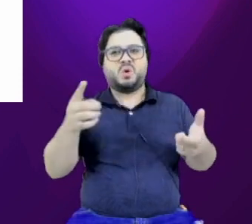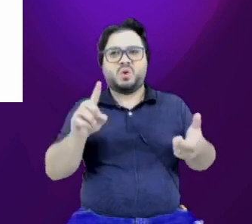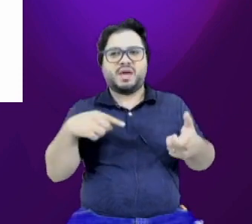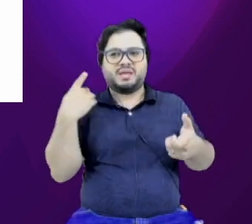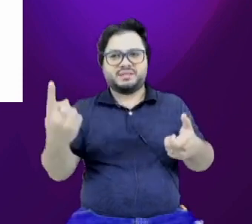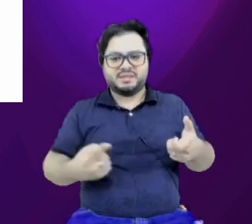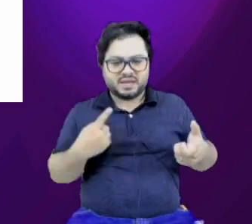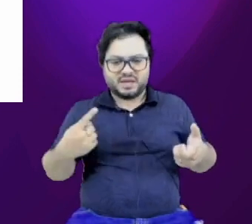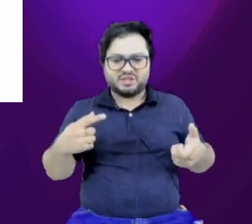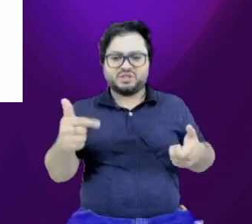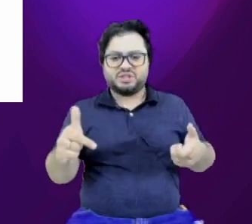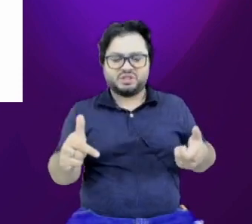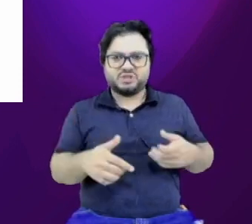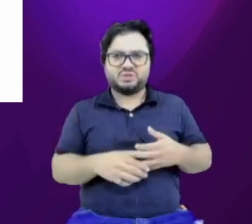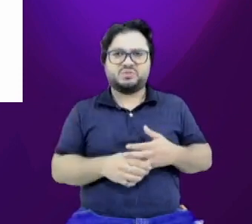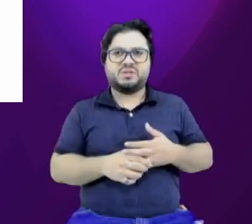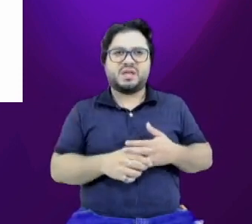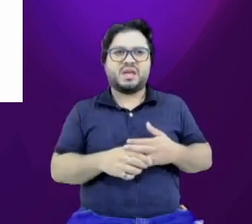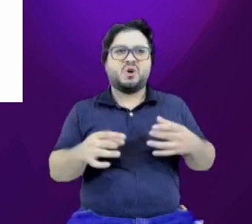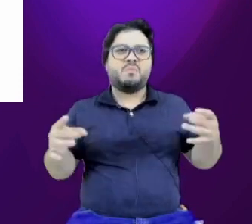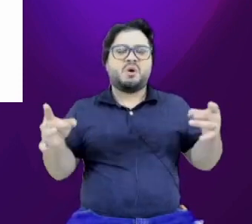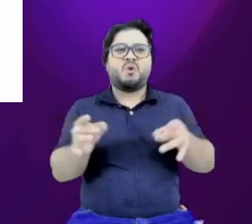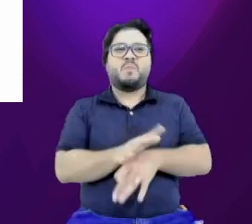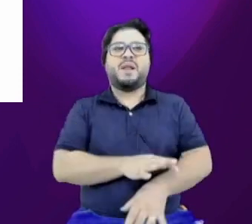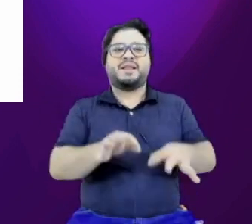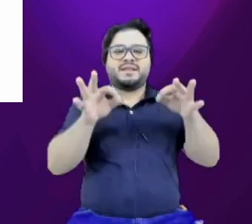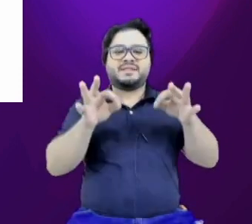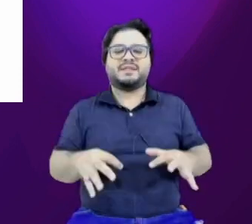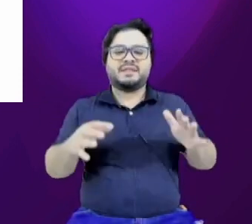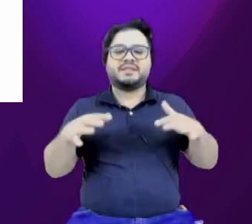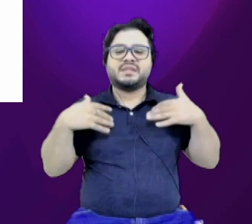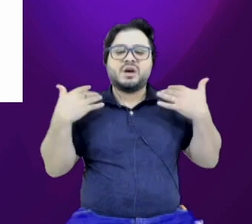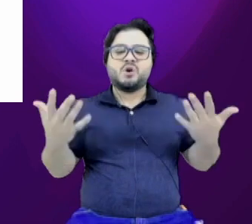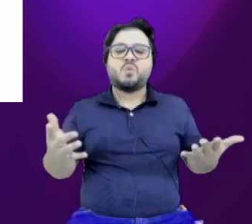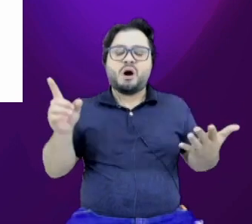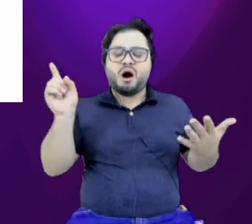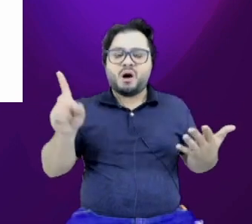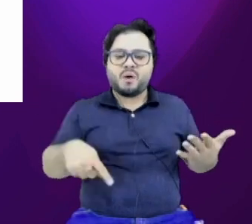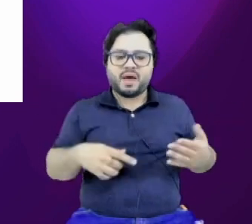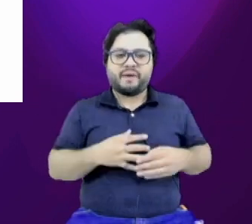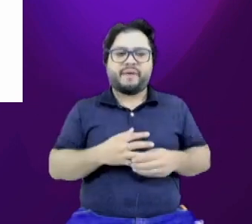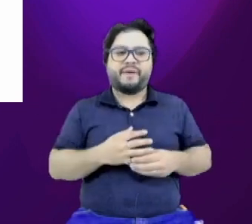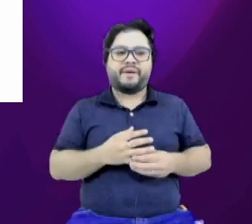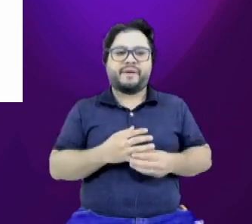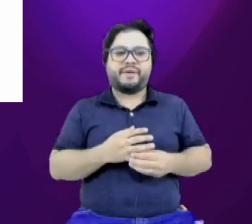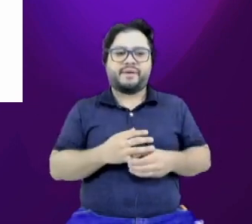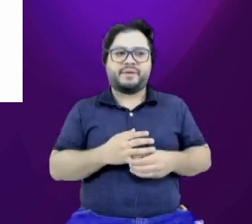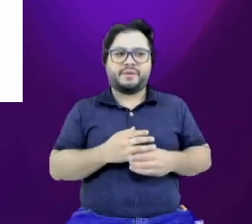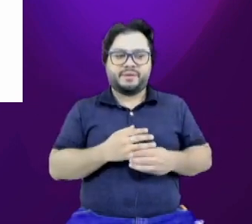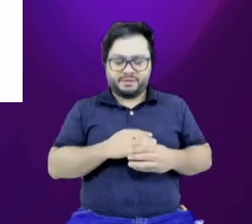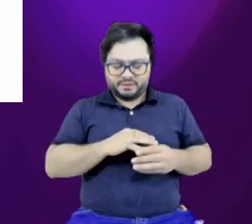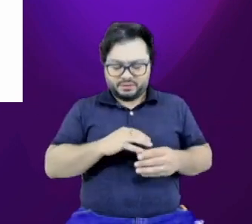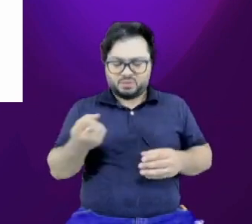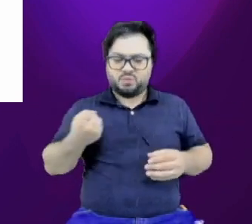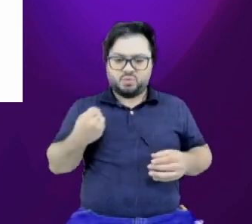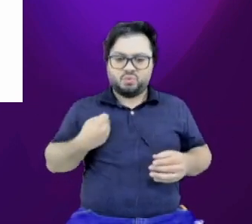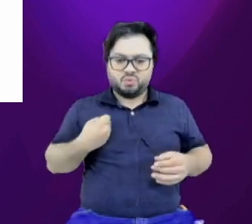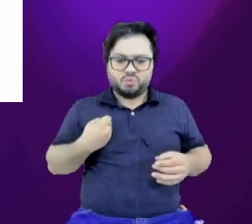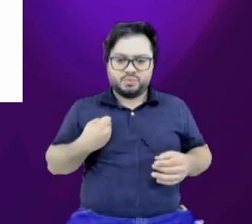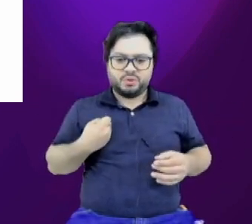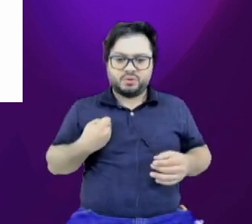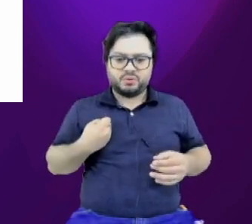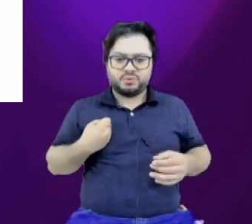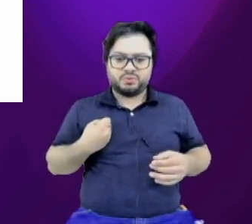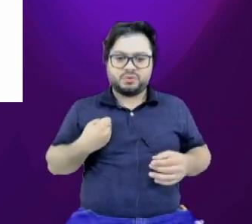gente não tem uma completa certeza de qual seria o número né,